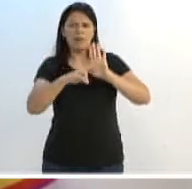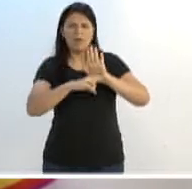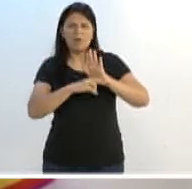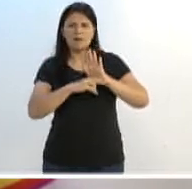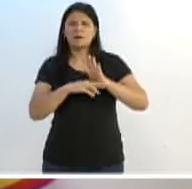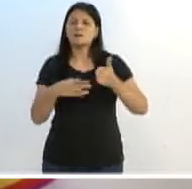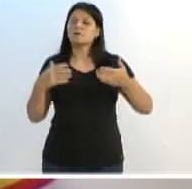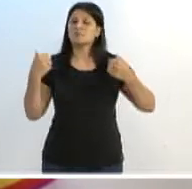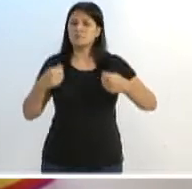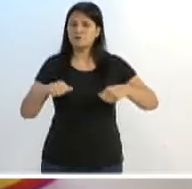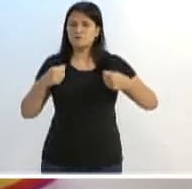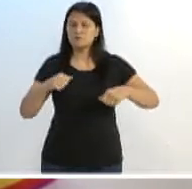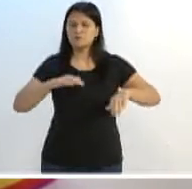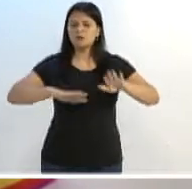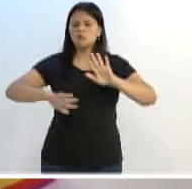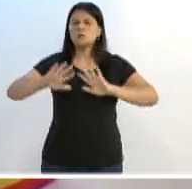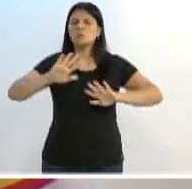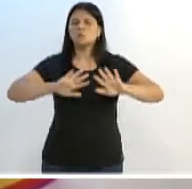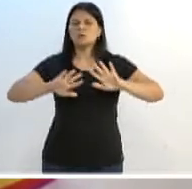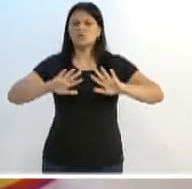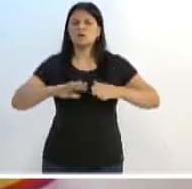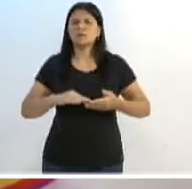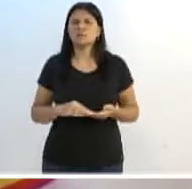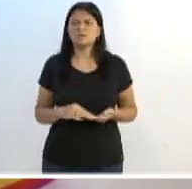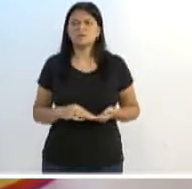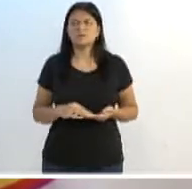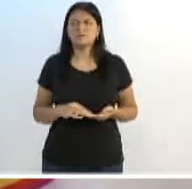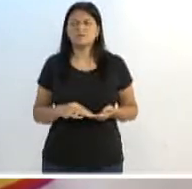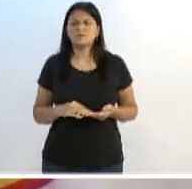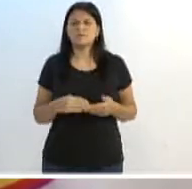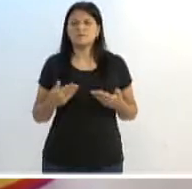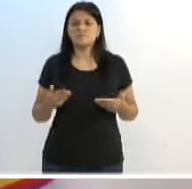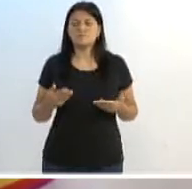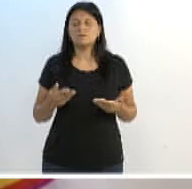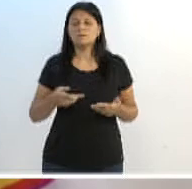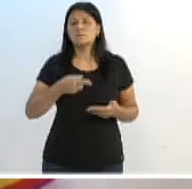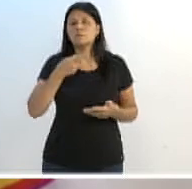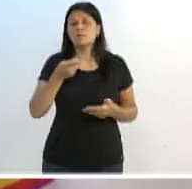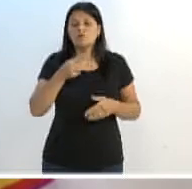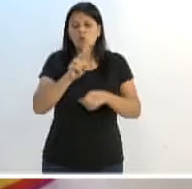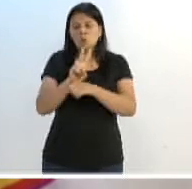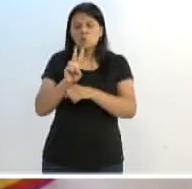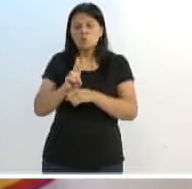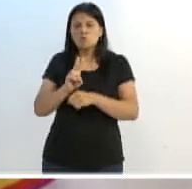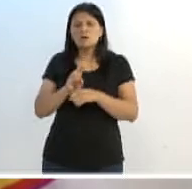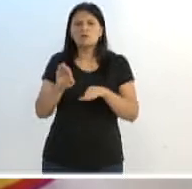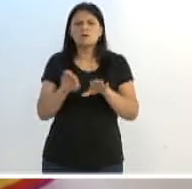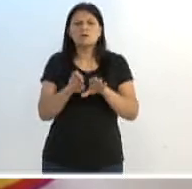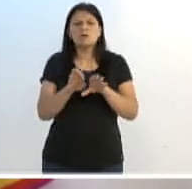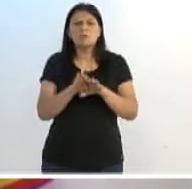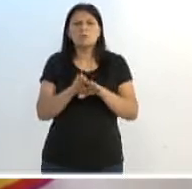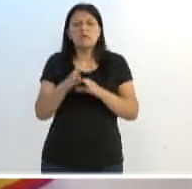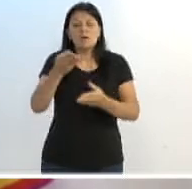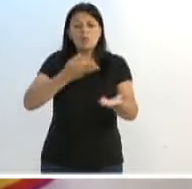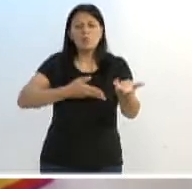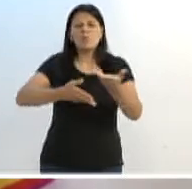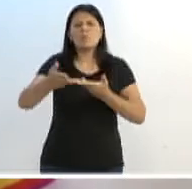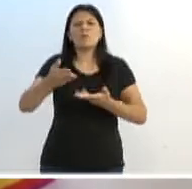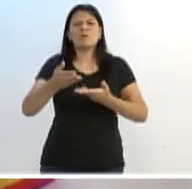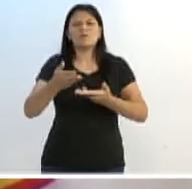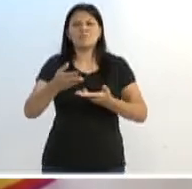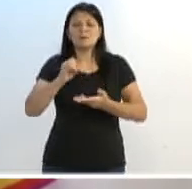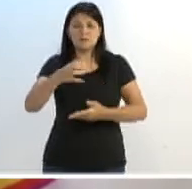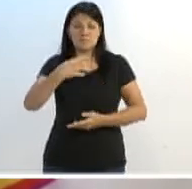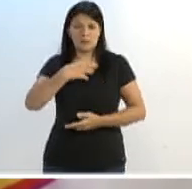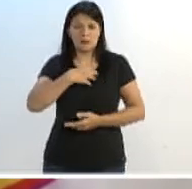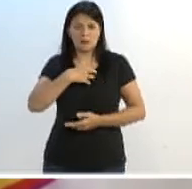gente precisa desse cuidado. E, quando eu falo desse cuidado, é nós cuidarmos também do próximo. Se a gente se cuida, a gente